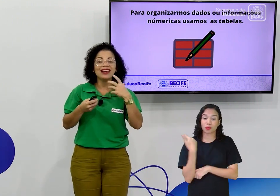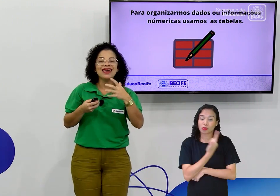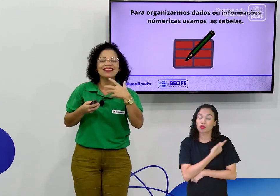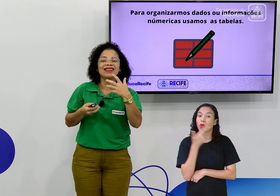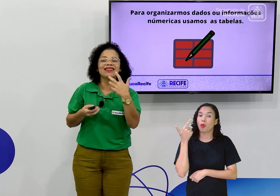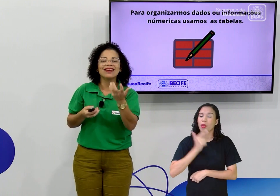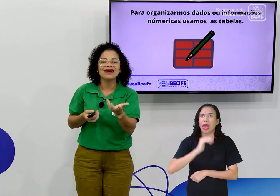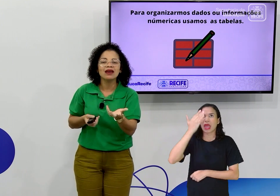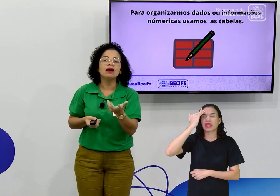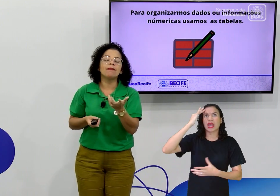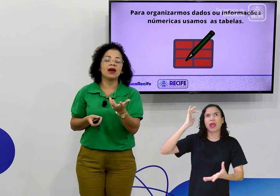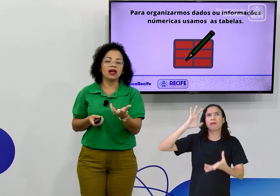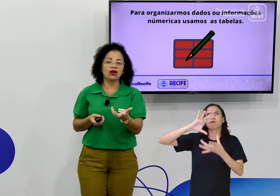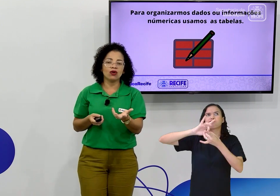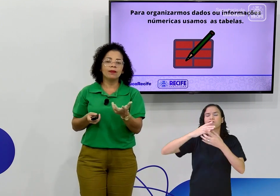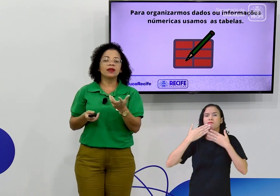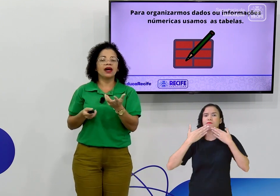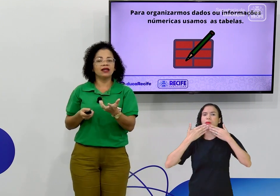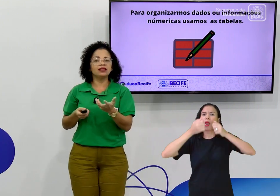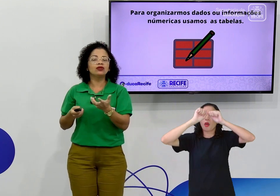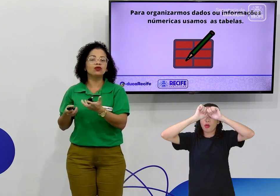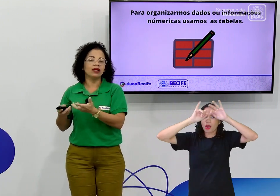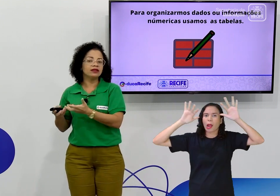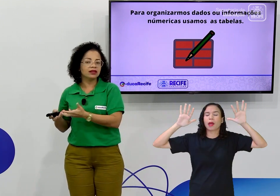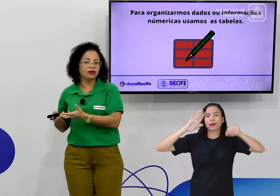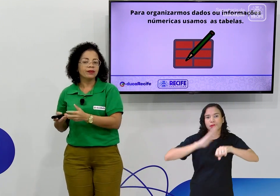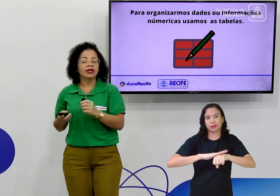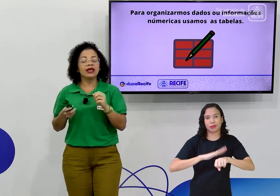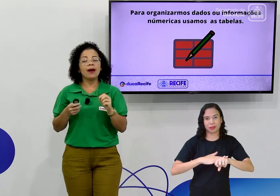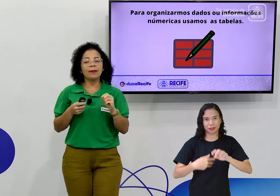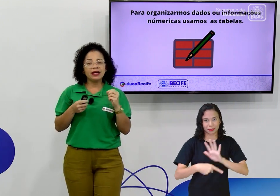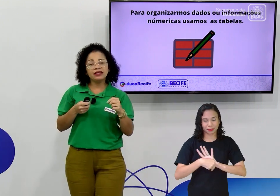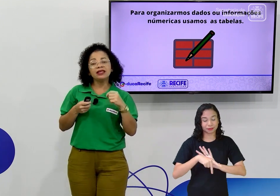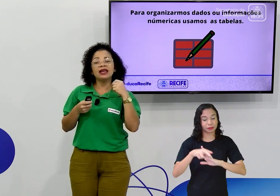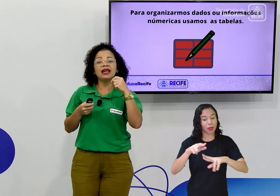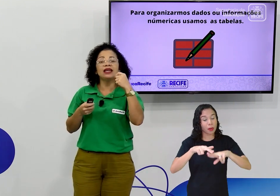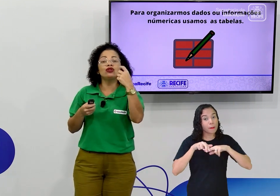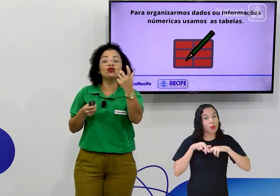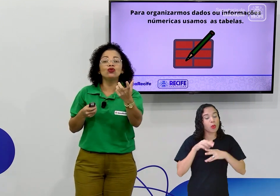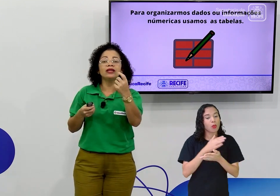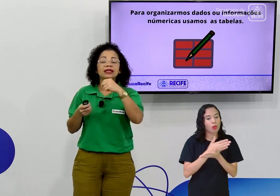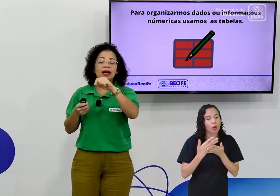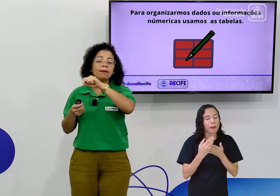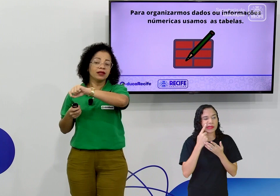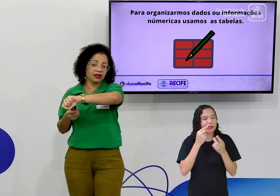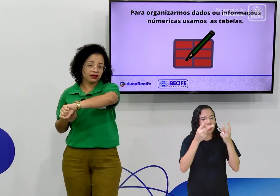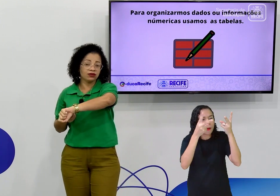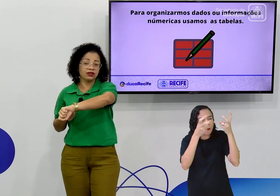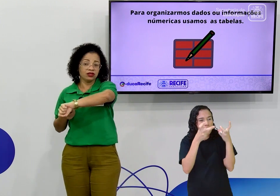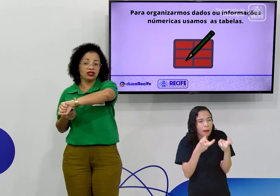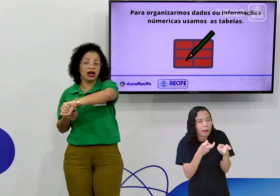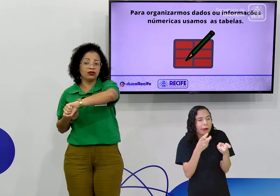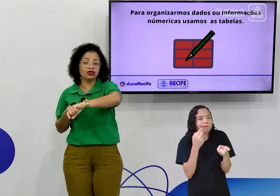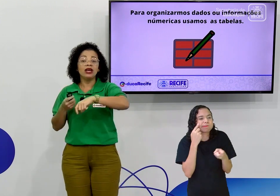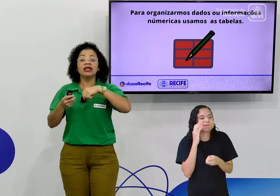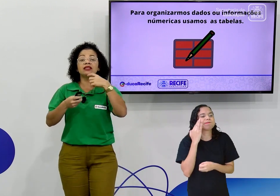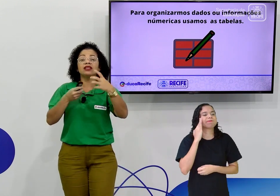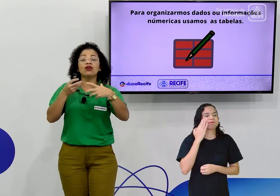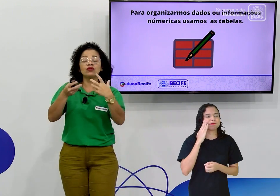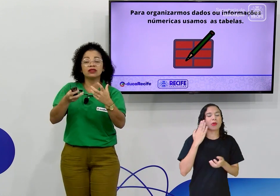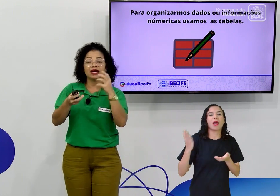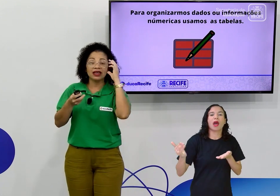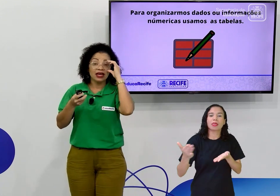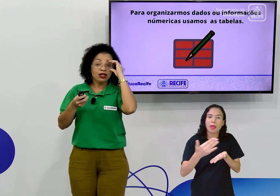consegue entender melhor a situação. E é a partir da leitura e interpretação desses dados que